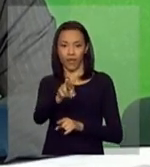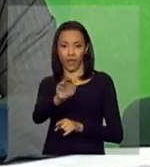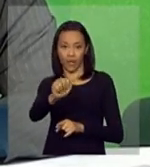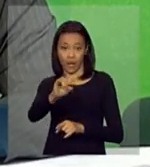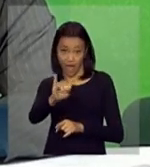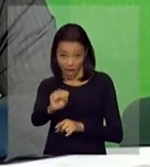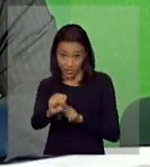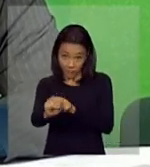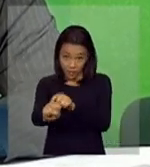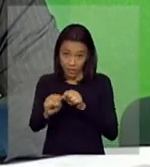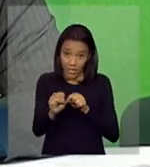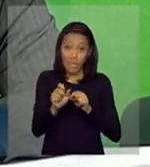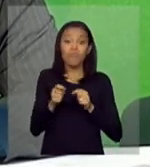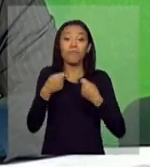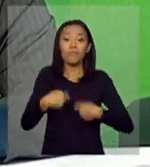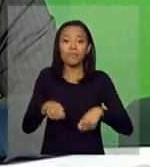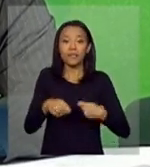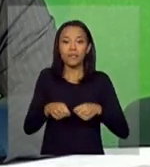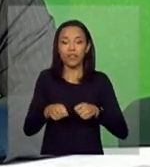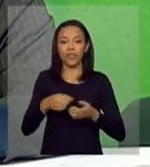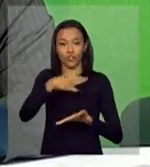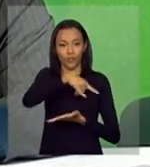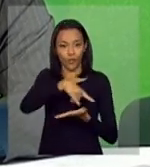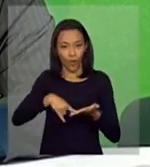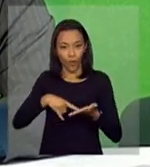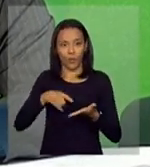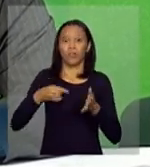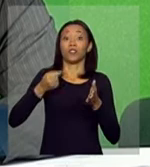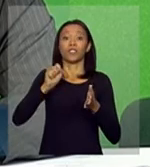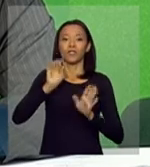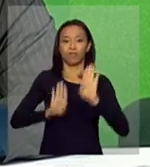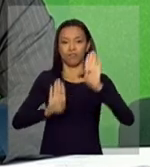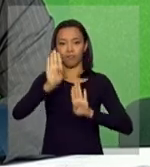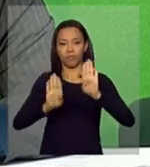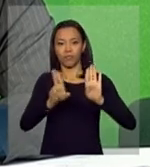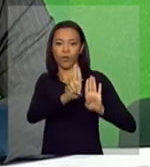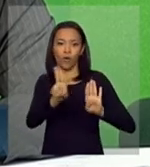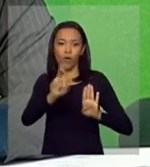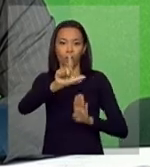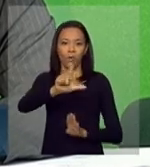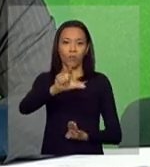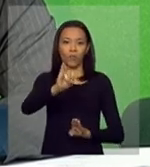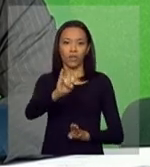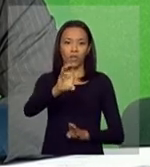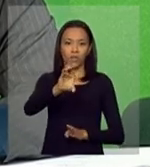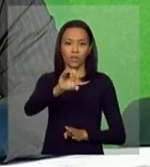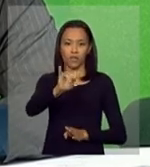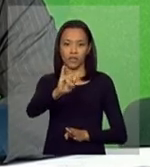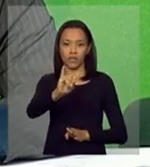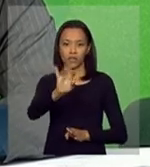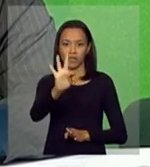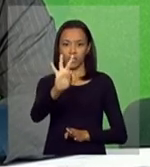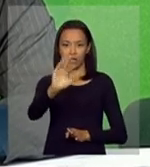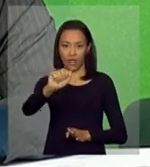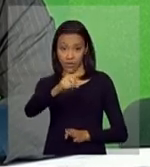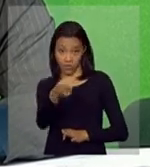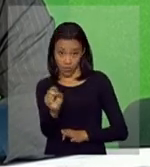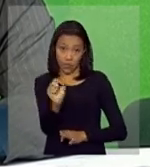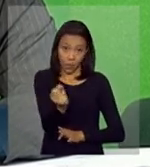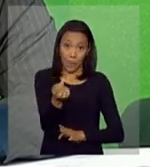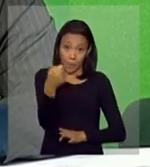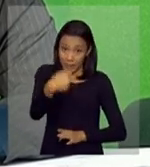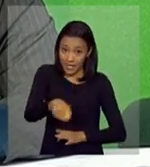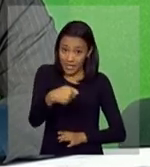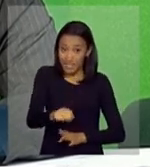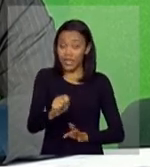licitação. Agora, entendendo que esse é um segmento que precisa ter um olhar,